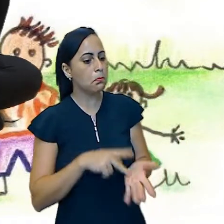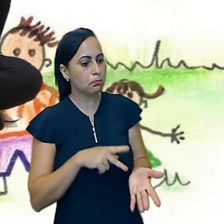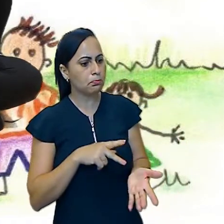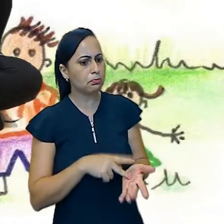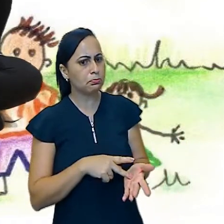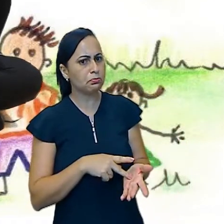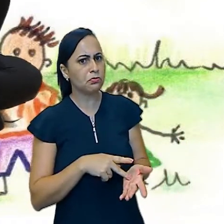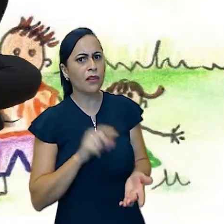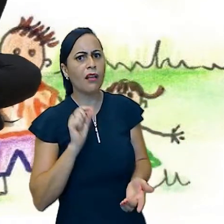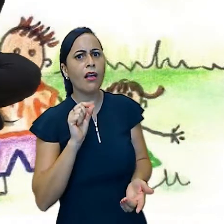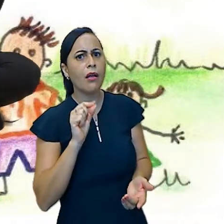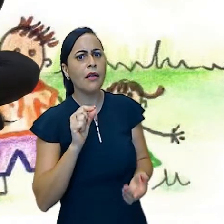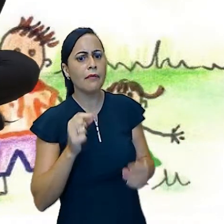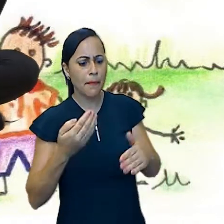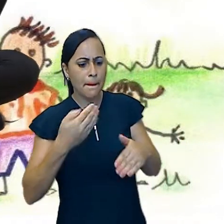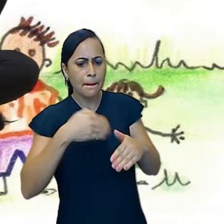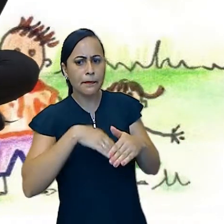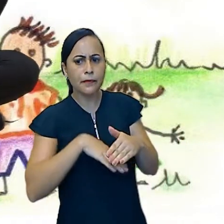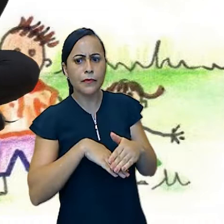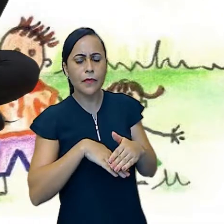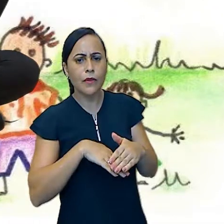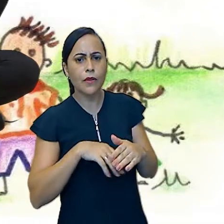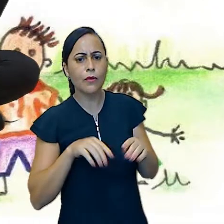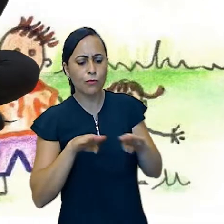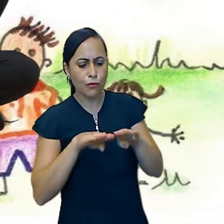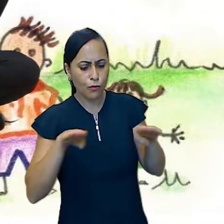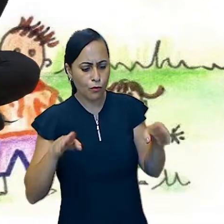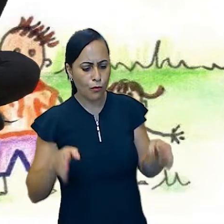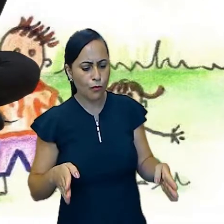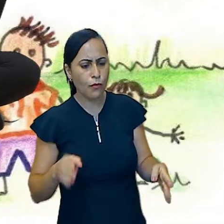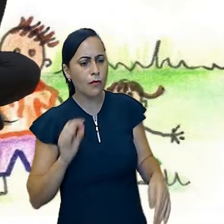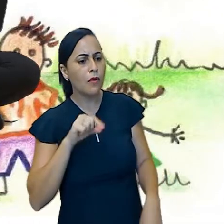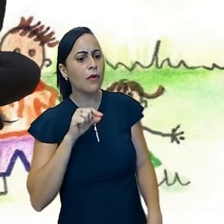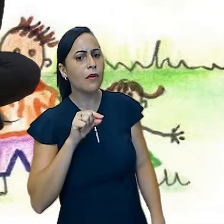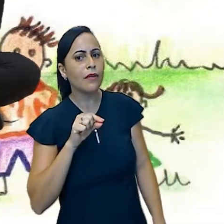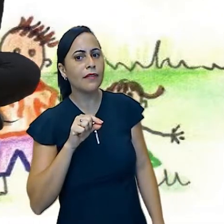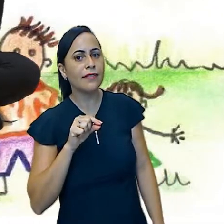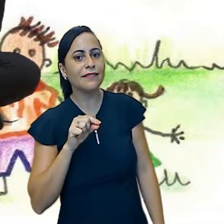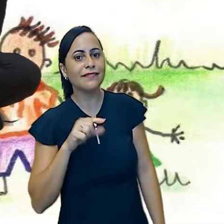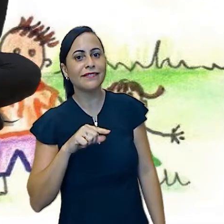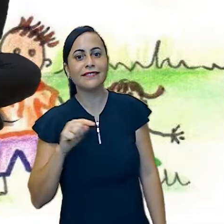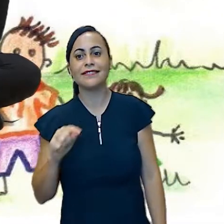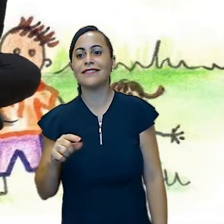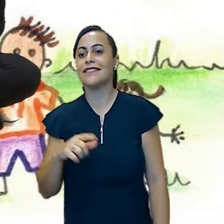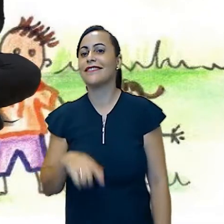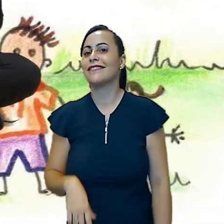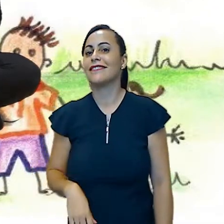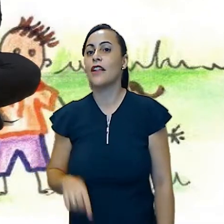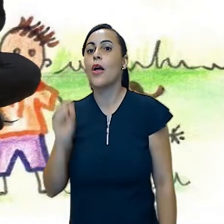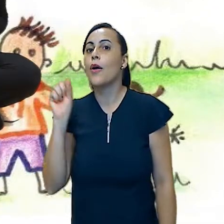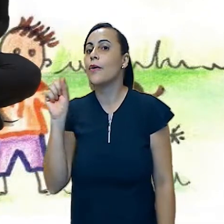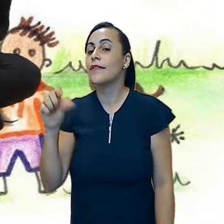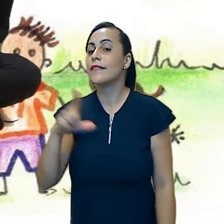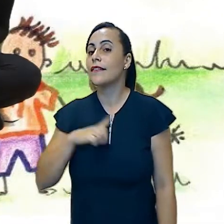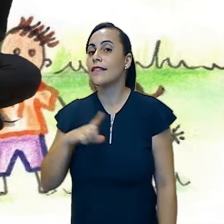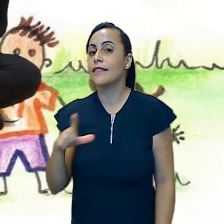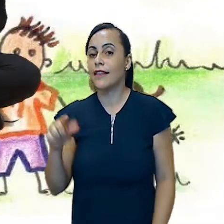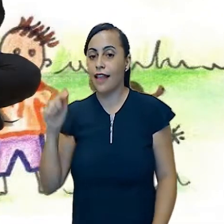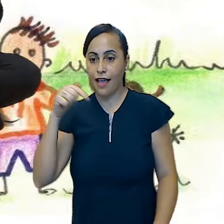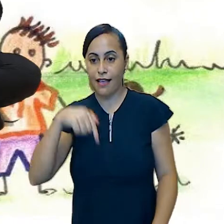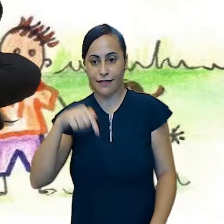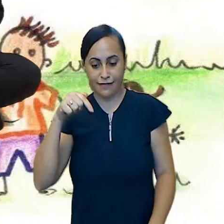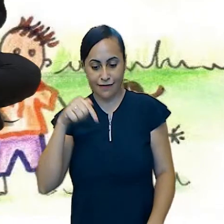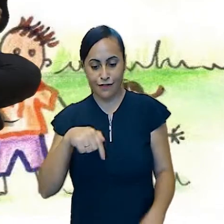O que será que tem dentro dessa caixa? O que será que tem dentro dessa caixa? O